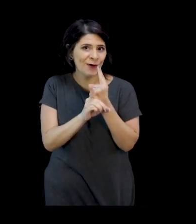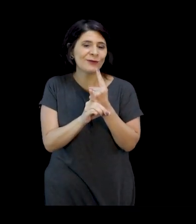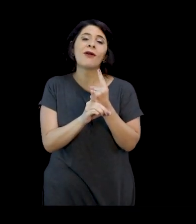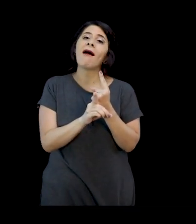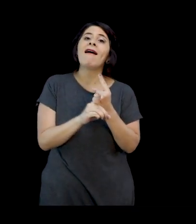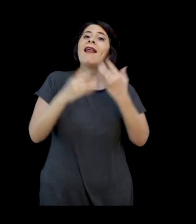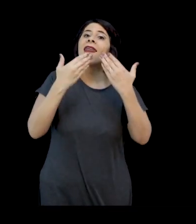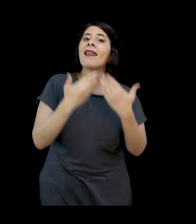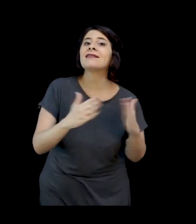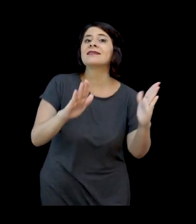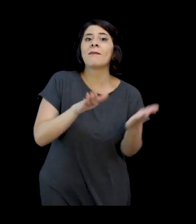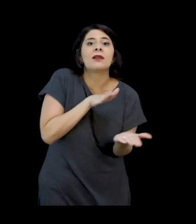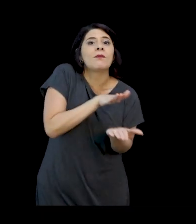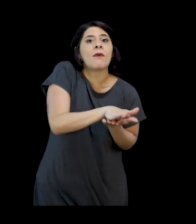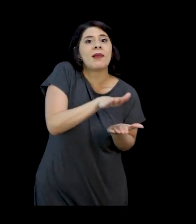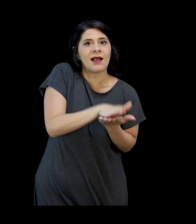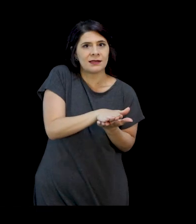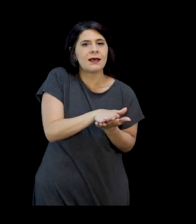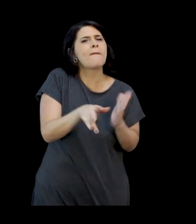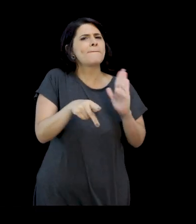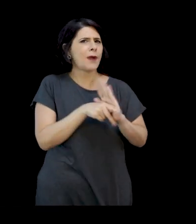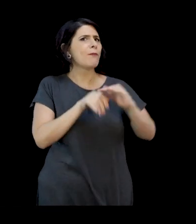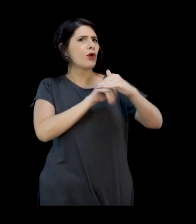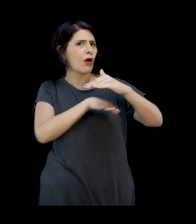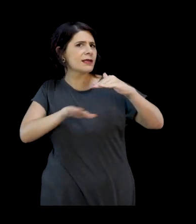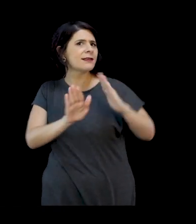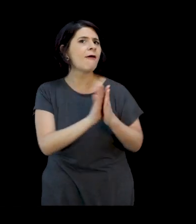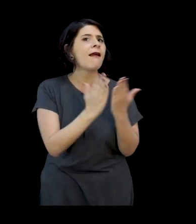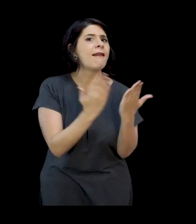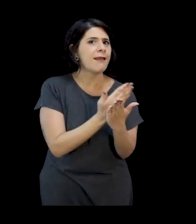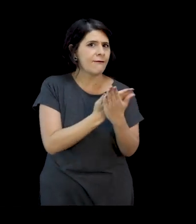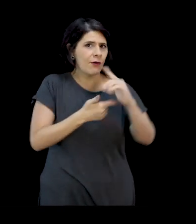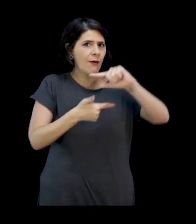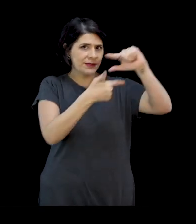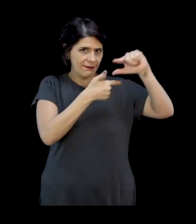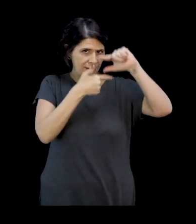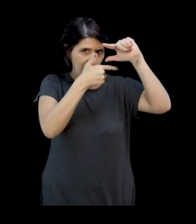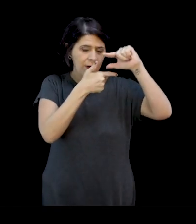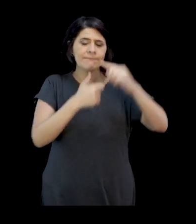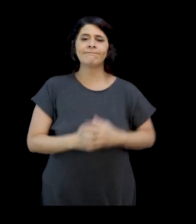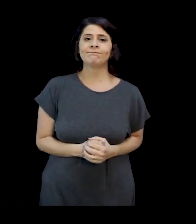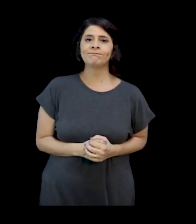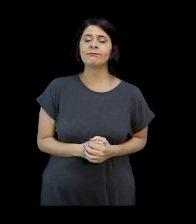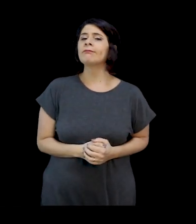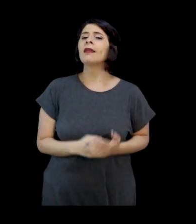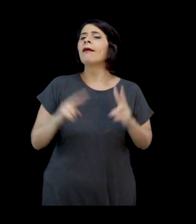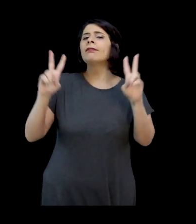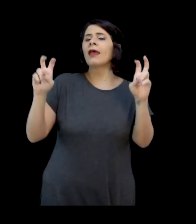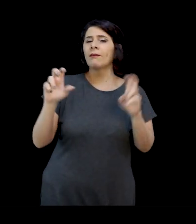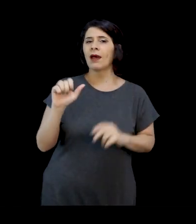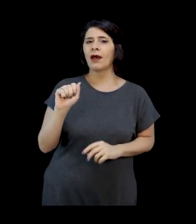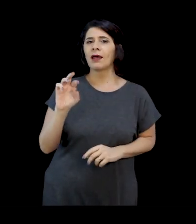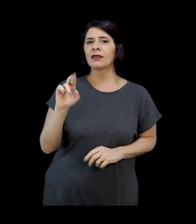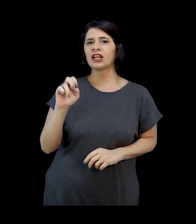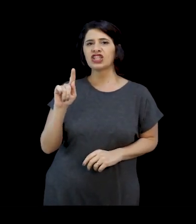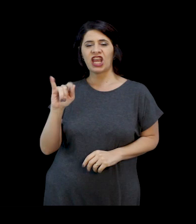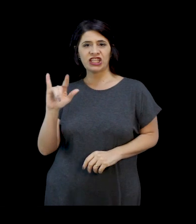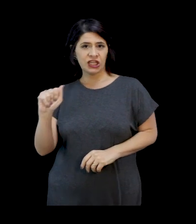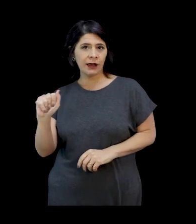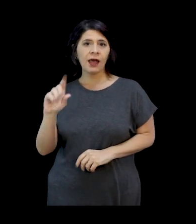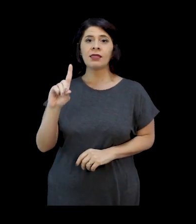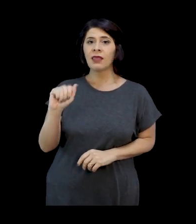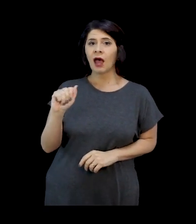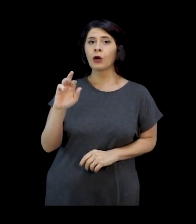nova publicação da coleção Os Livros do Observatório. Trata-se de A Tragédia da Cultura, de Jorge